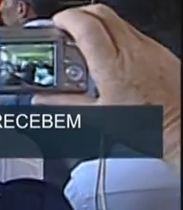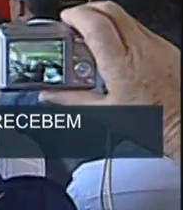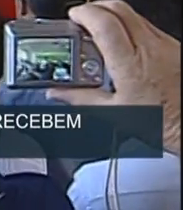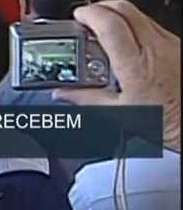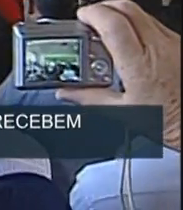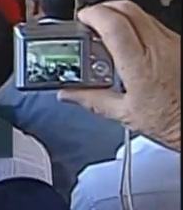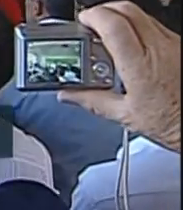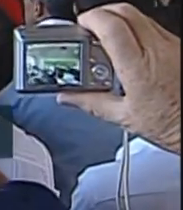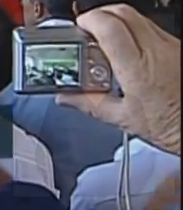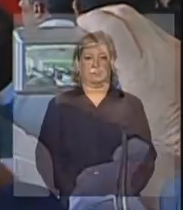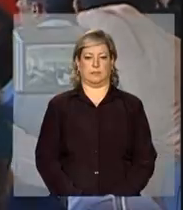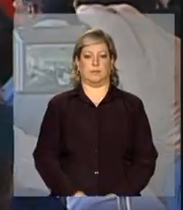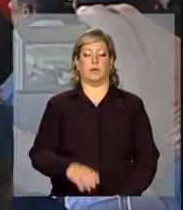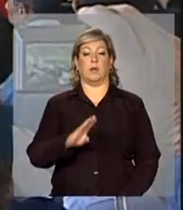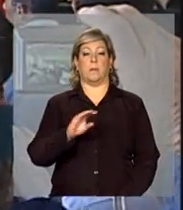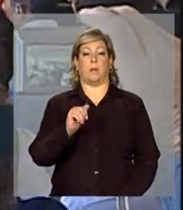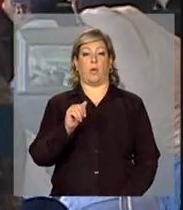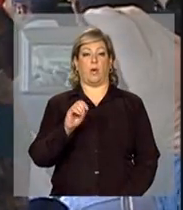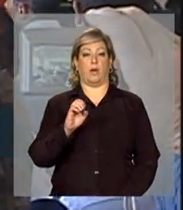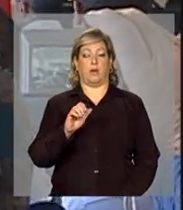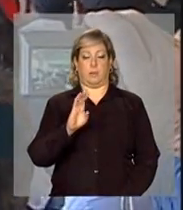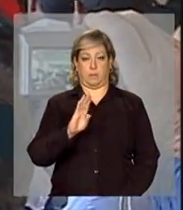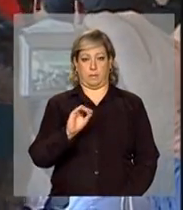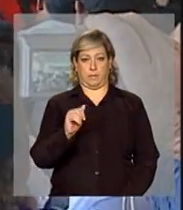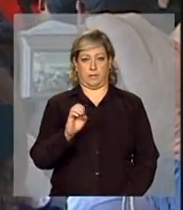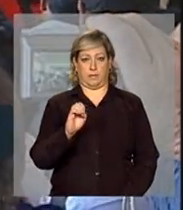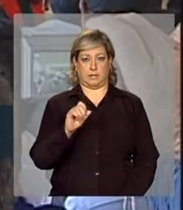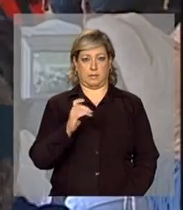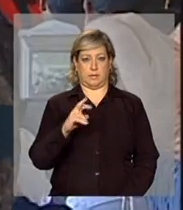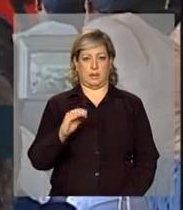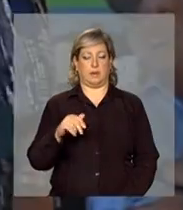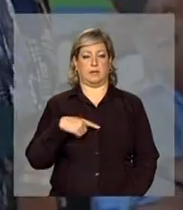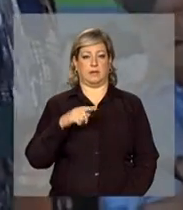Boa Esperança do Iguaçu, Claudemir Freitas.